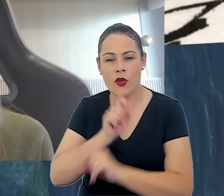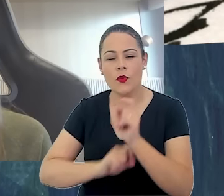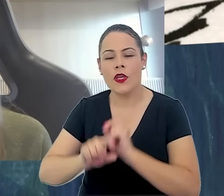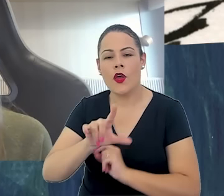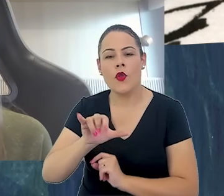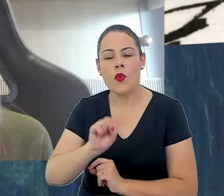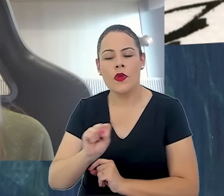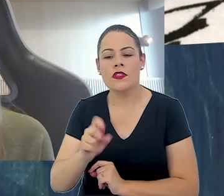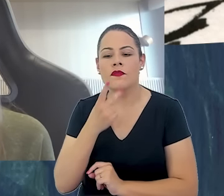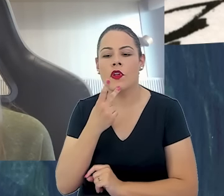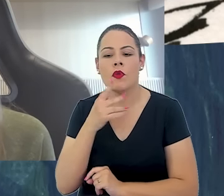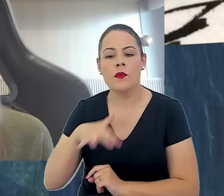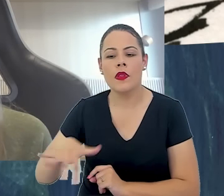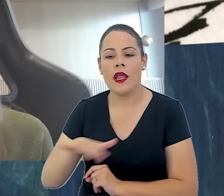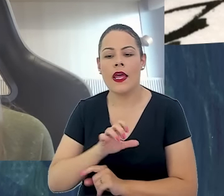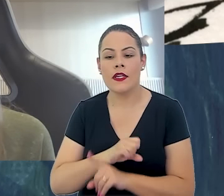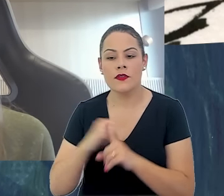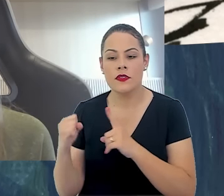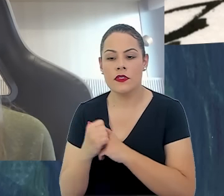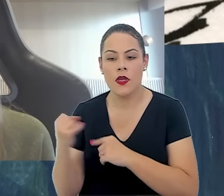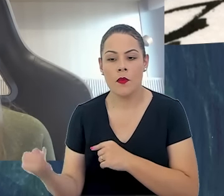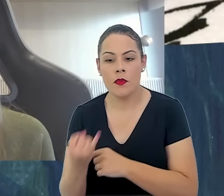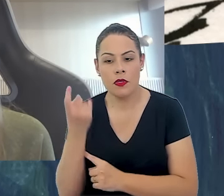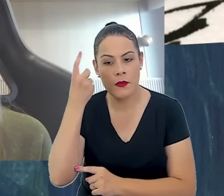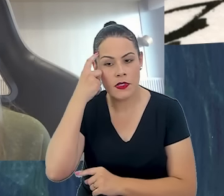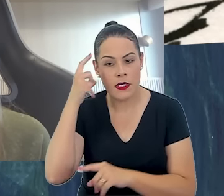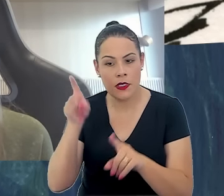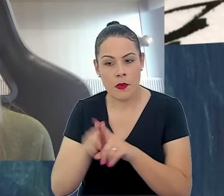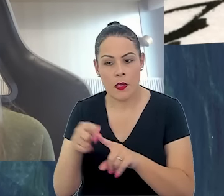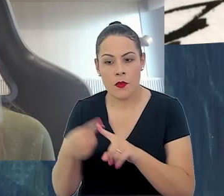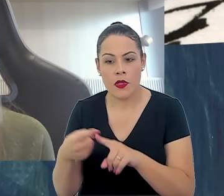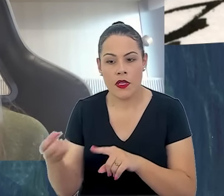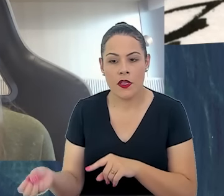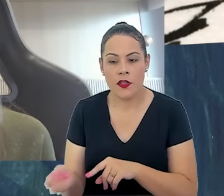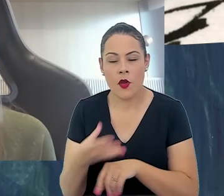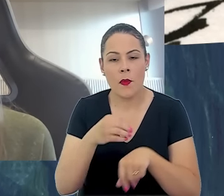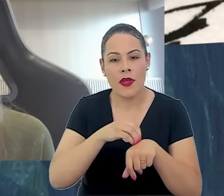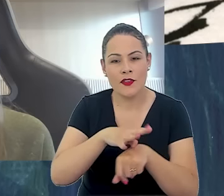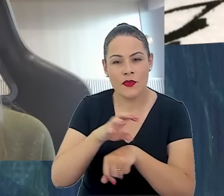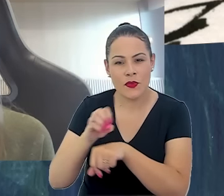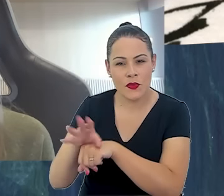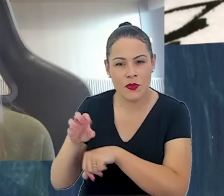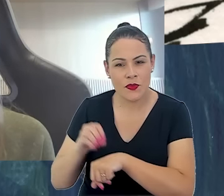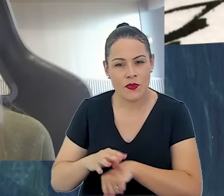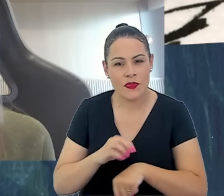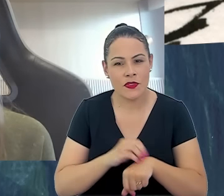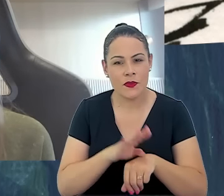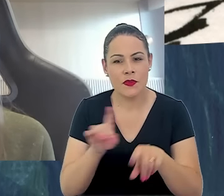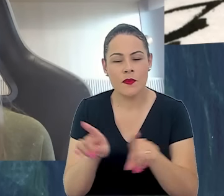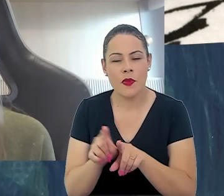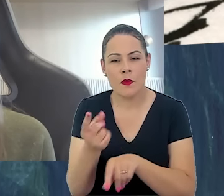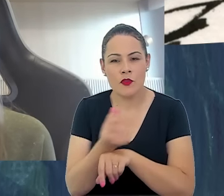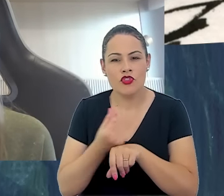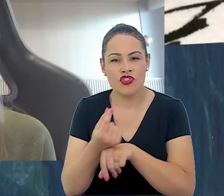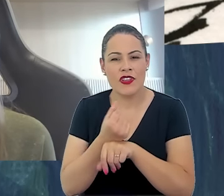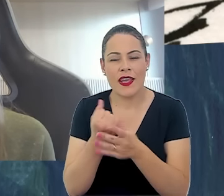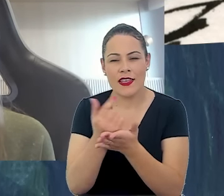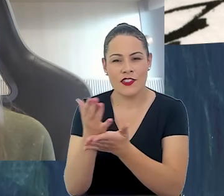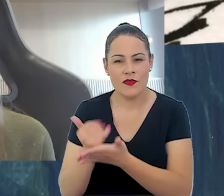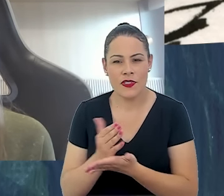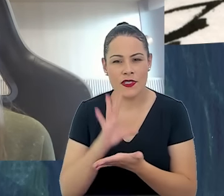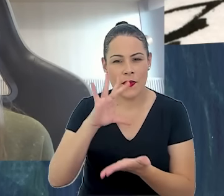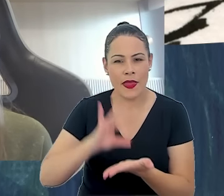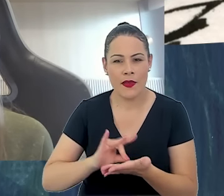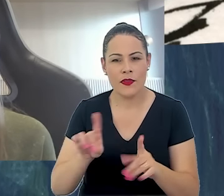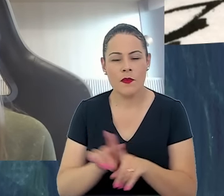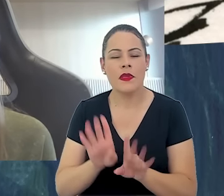o Luiz colocou essa parte social, né? E essa nova distribuição de riquezas.